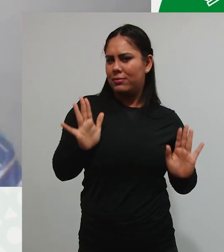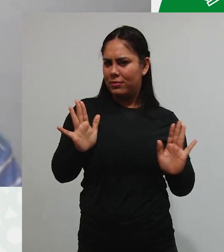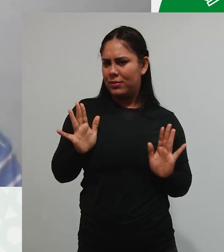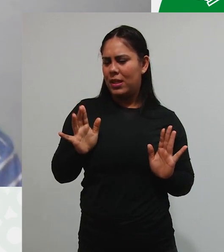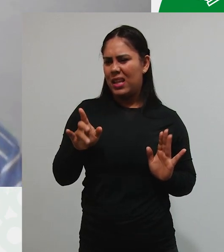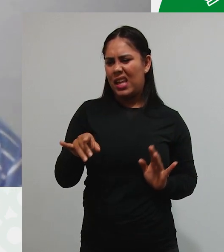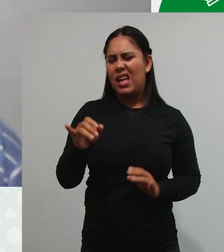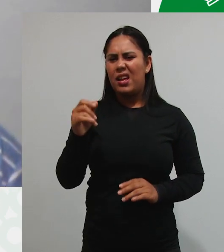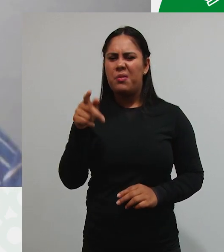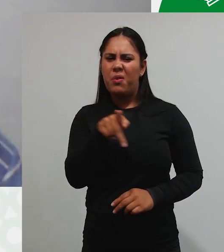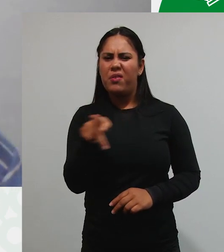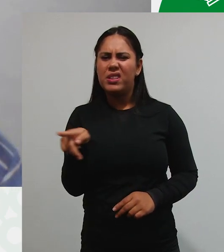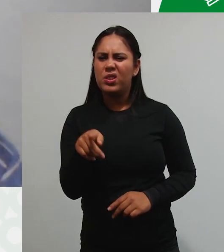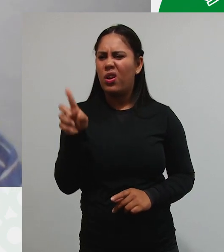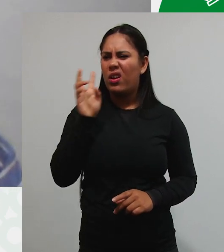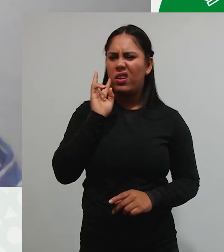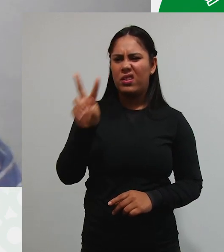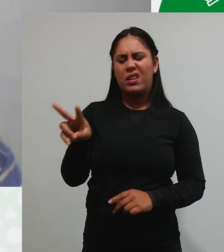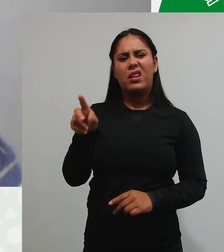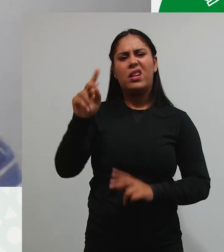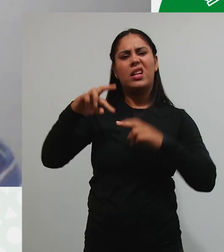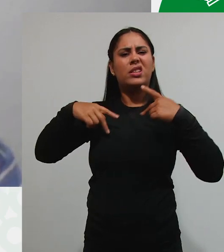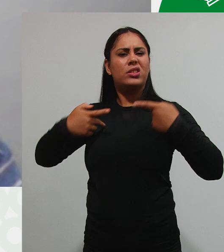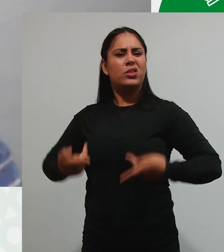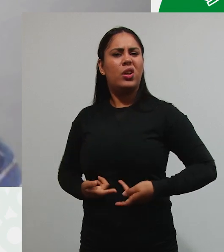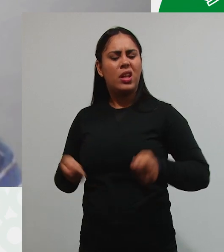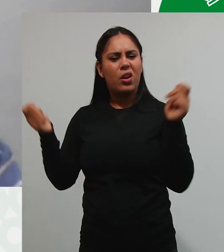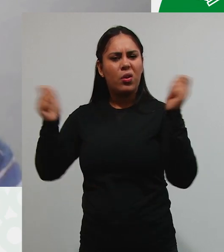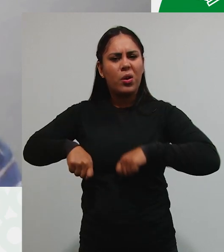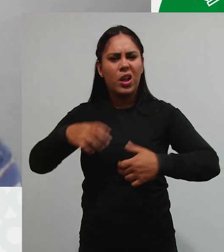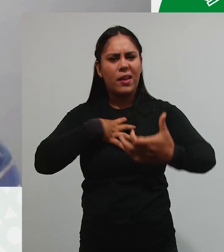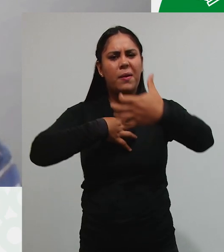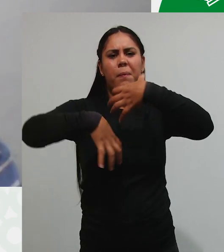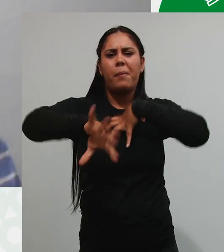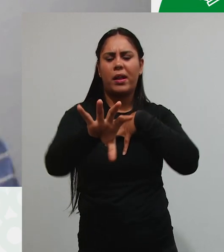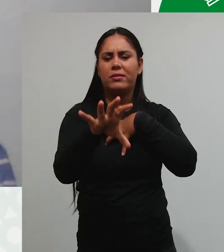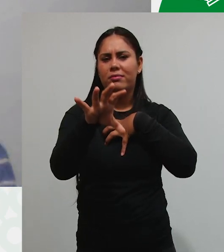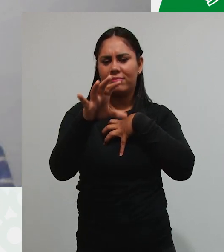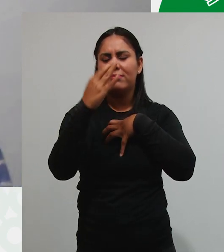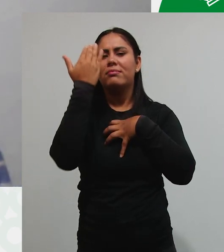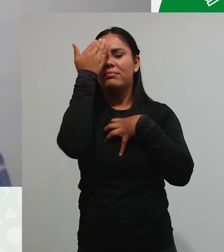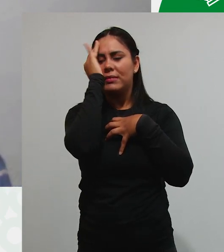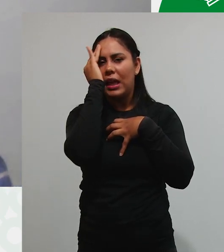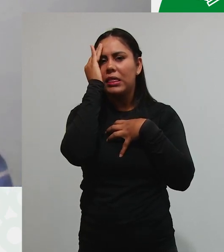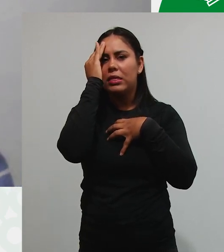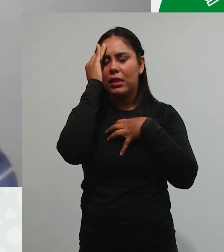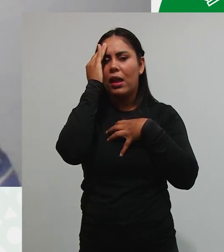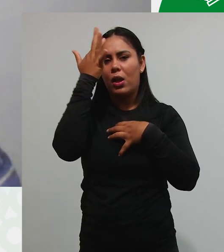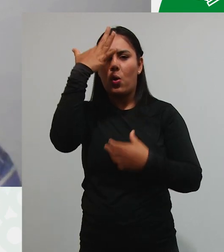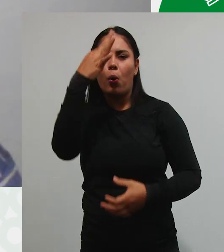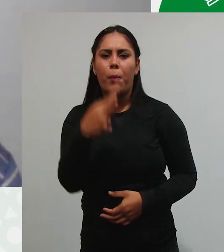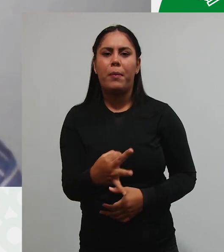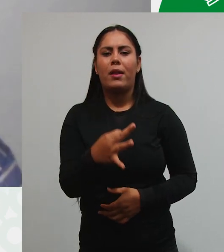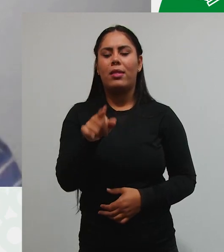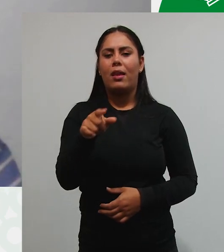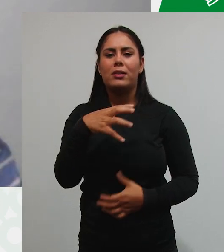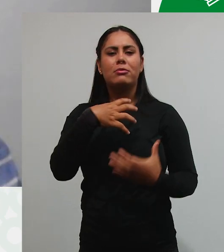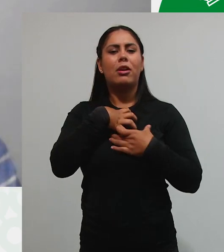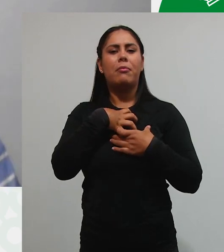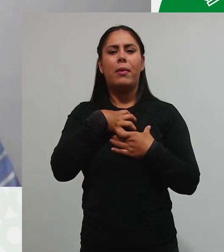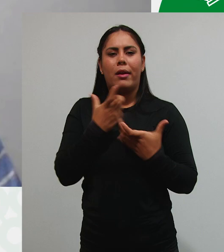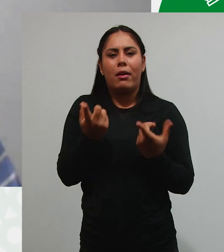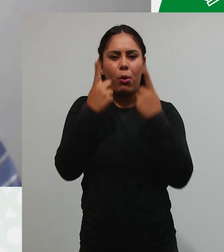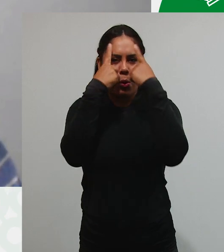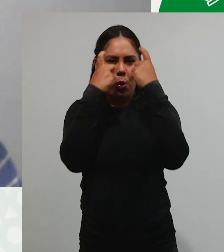da professora como o único ser humano capaz de entender essa adversidade que ela está vivendo, de compreender esse estado de